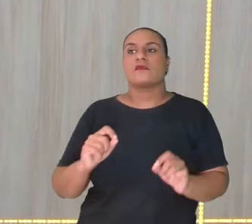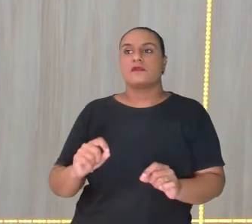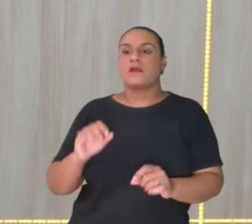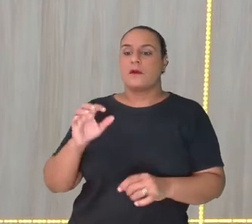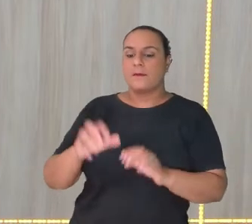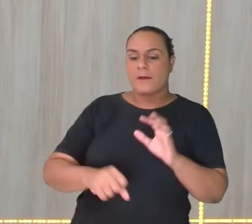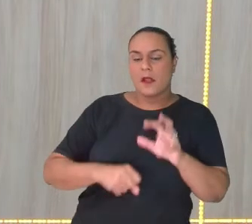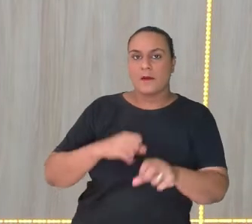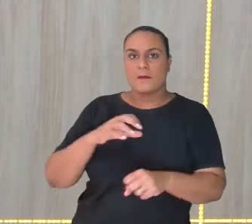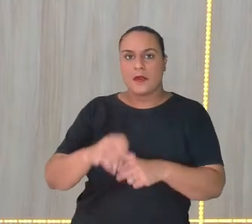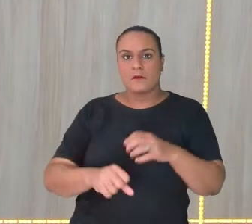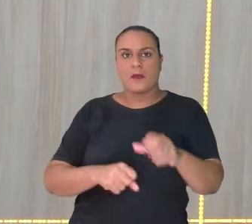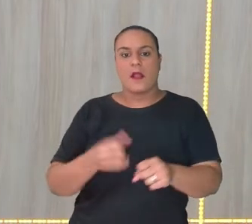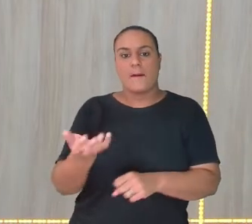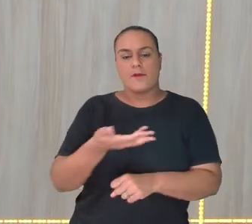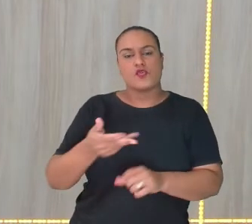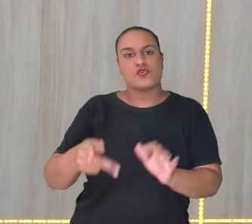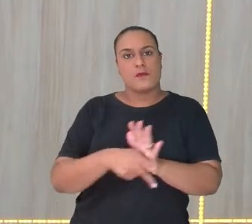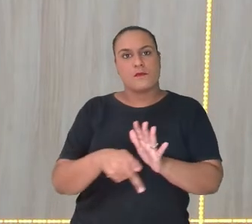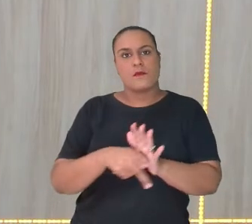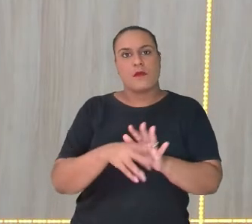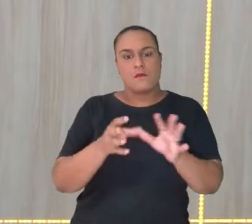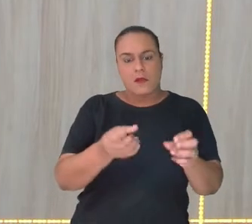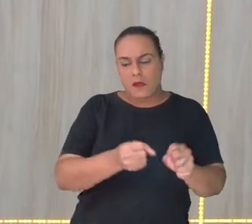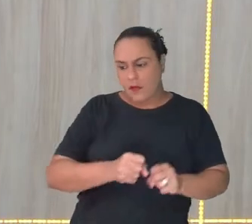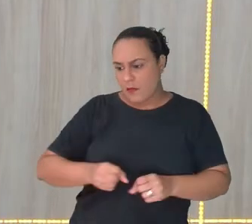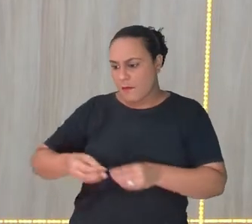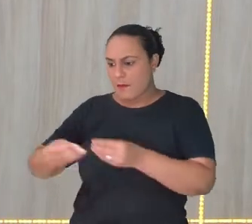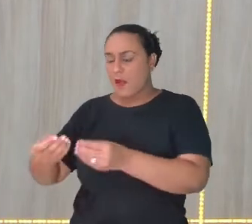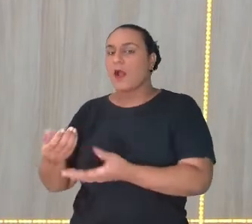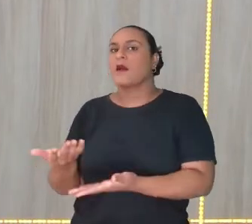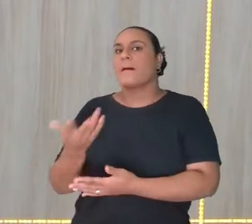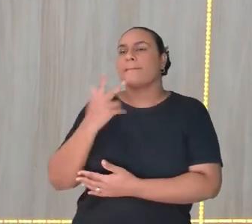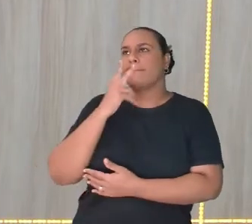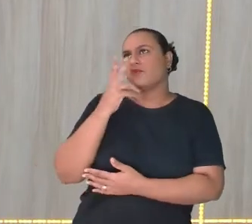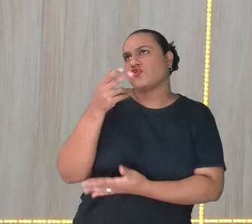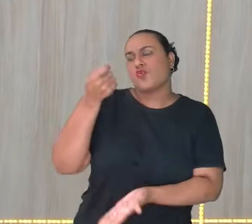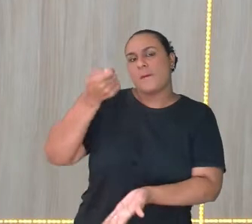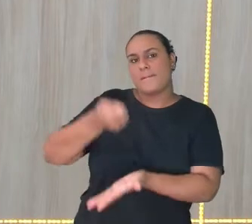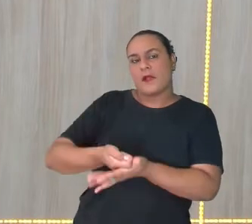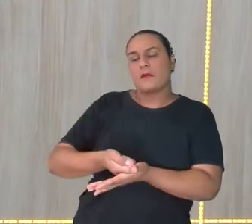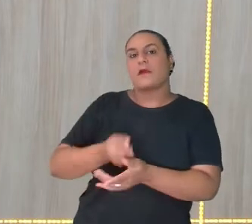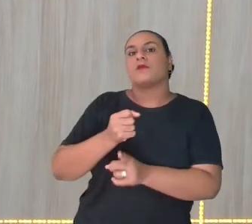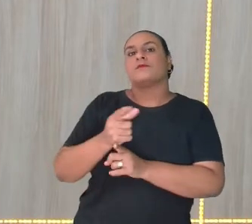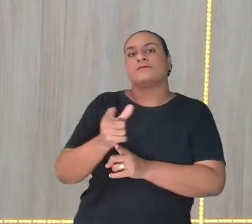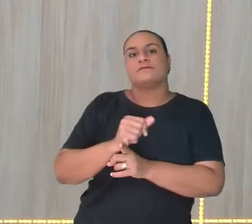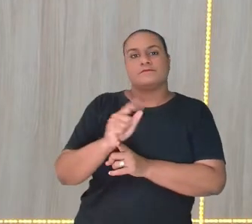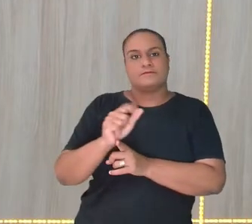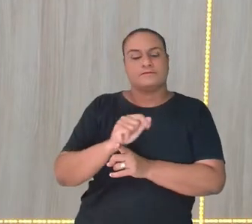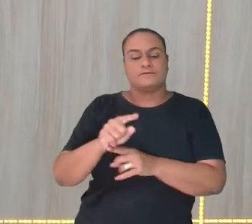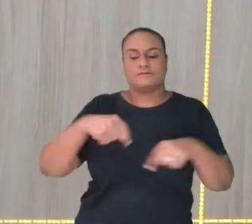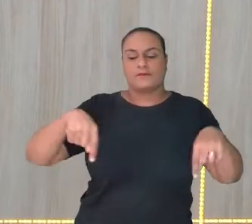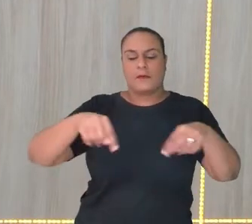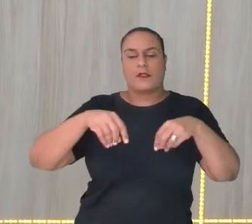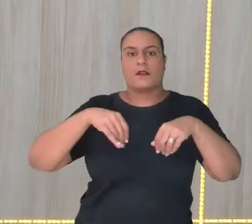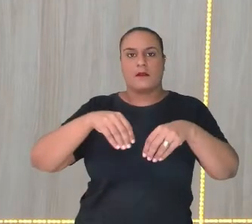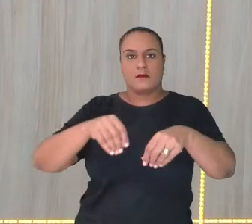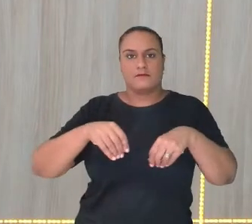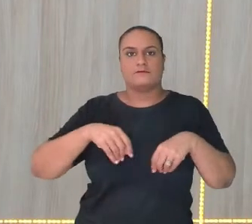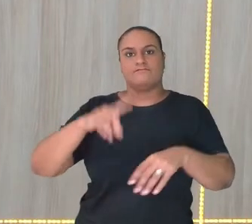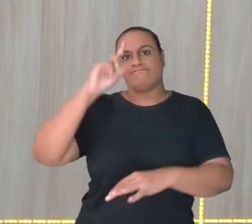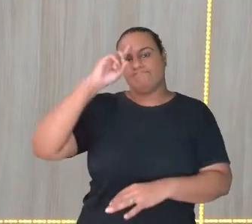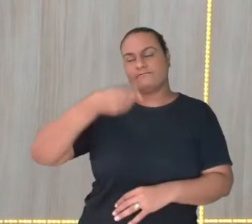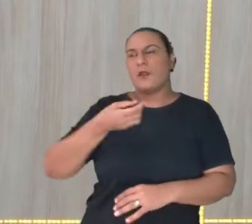no manso servil, como um pagamento do aluguel da terra ali para o seu senhor,